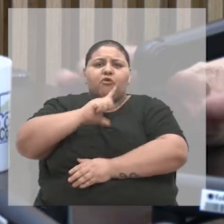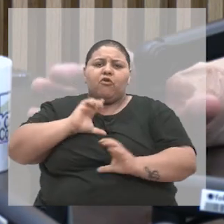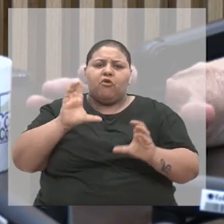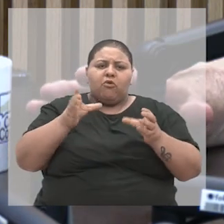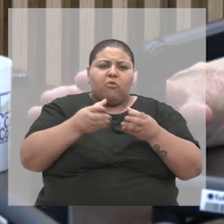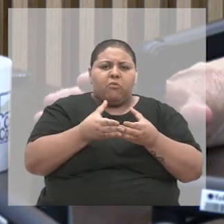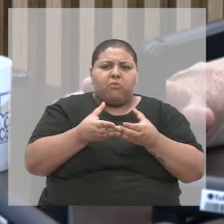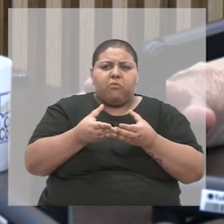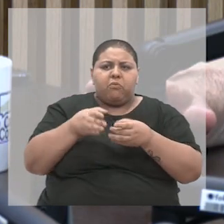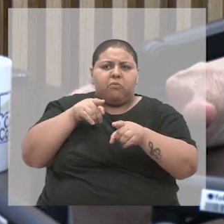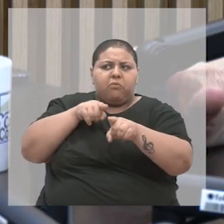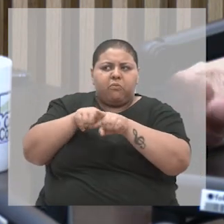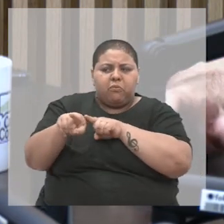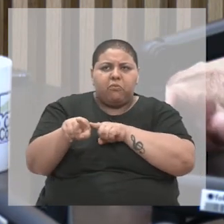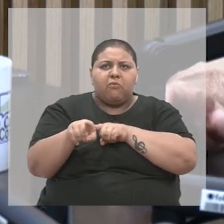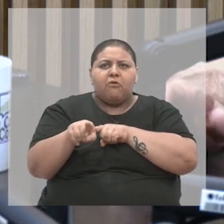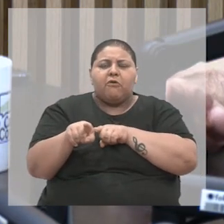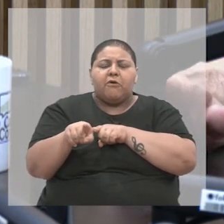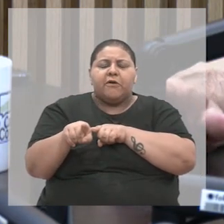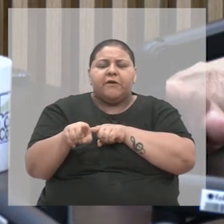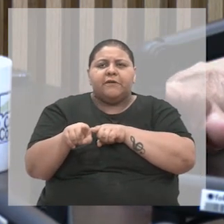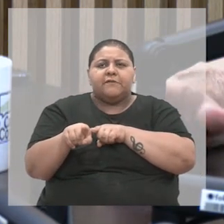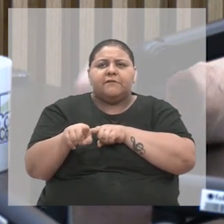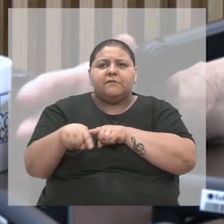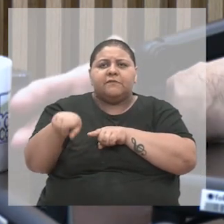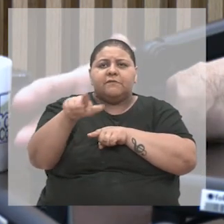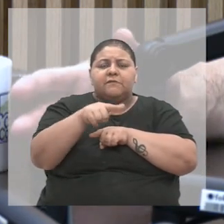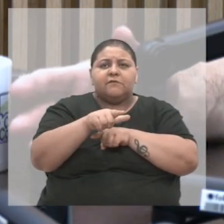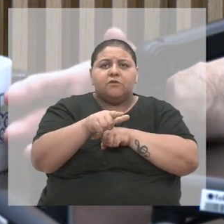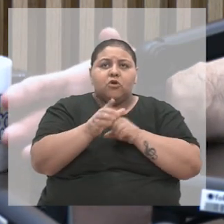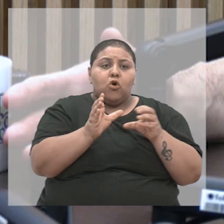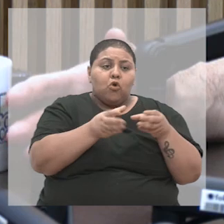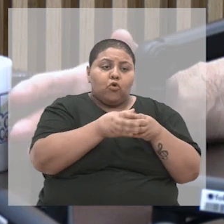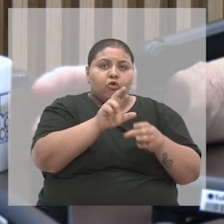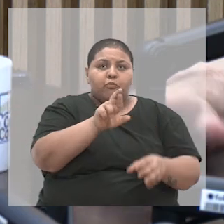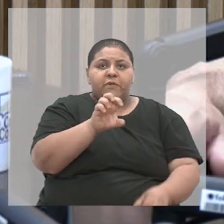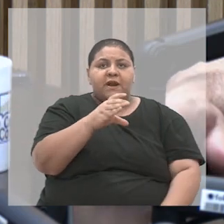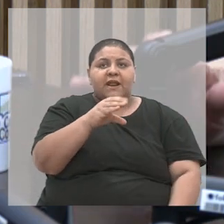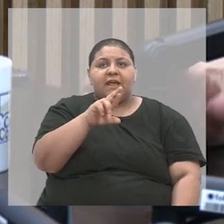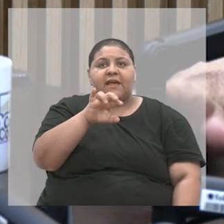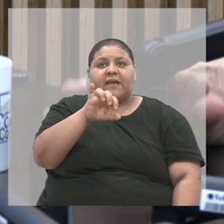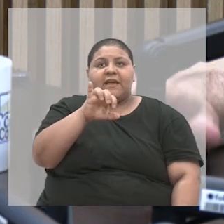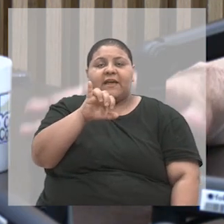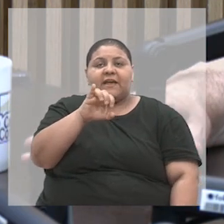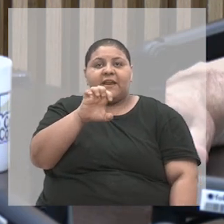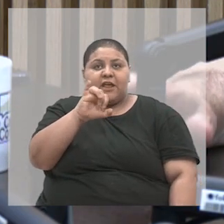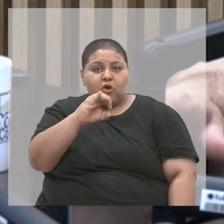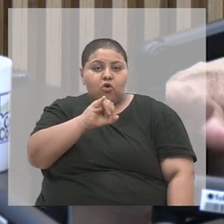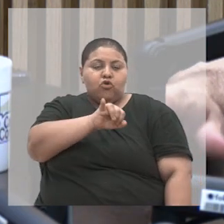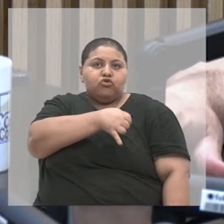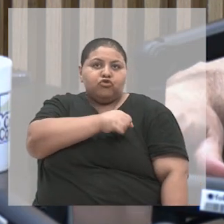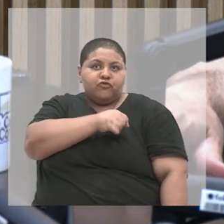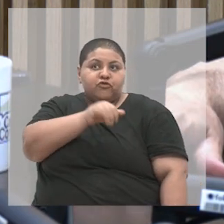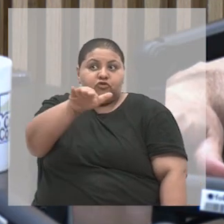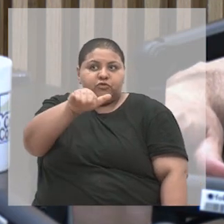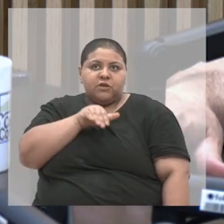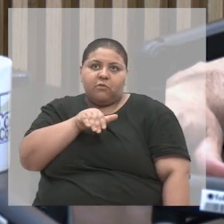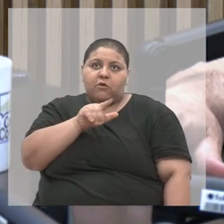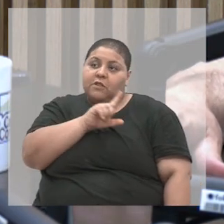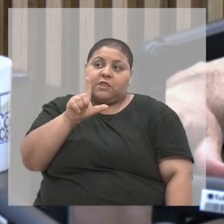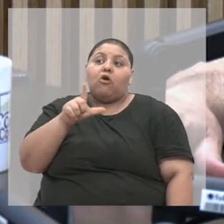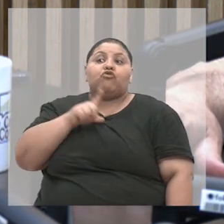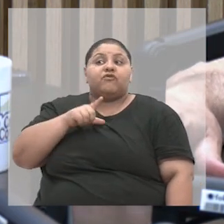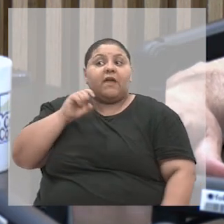tal. Até chegou um ponto aí, o Recreio me convidou, daí eu disse, Fagião, eu não quero largar aqui, né? Ele disse, não, tu tem que ir para lá, vai para lá